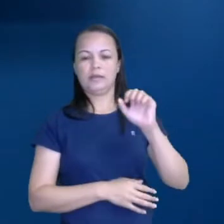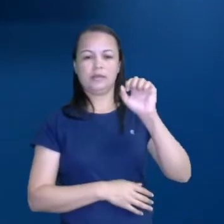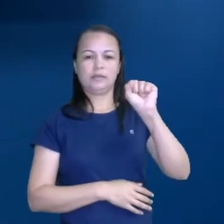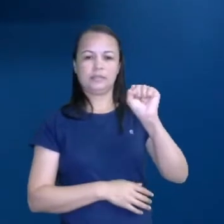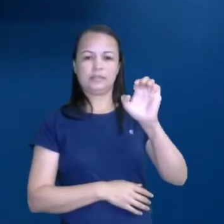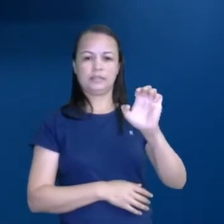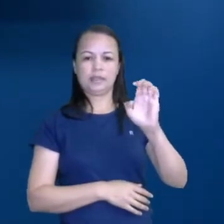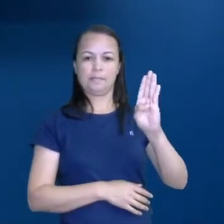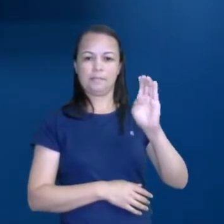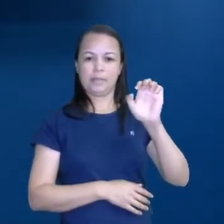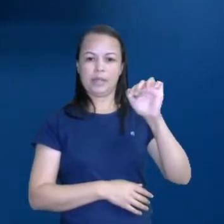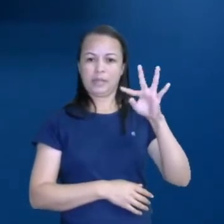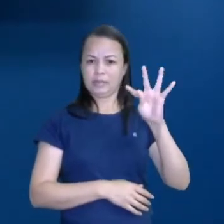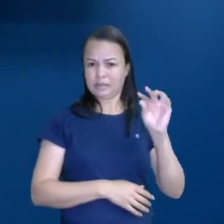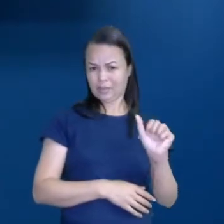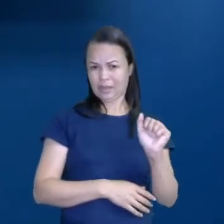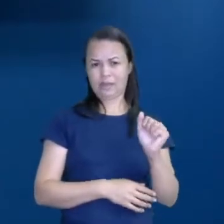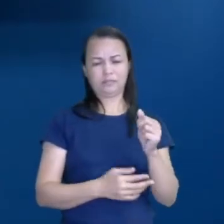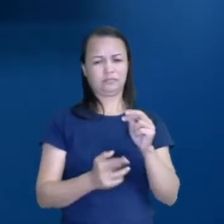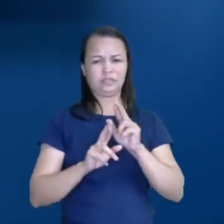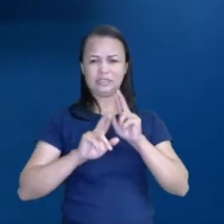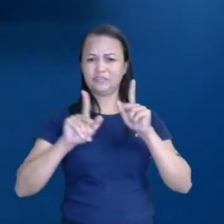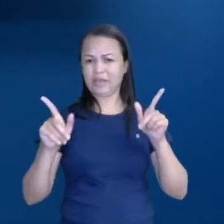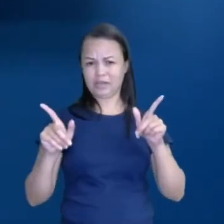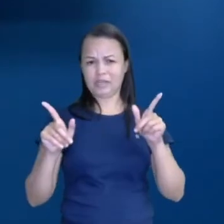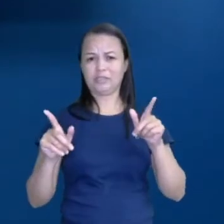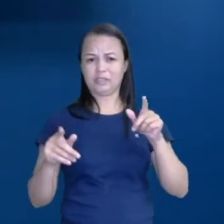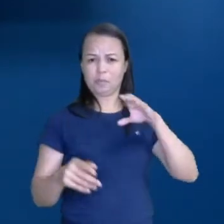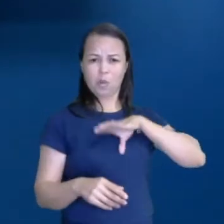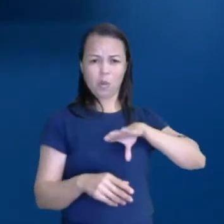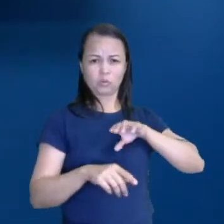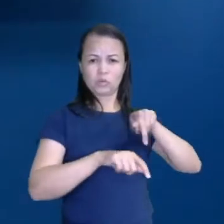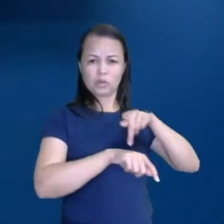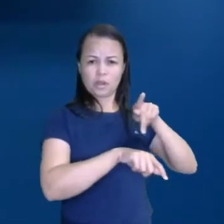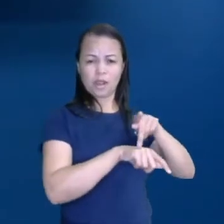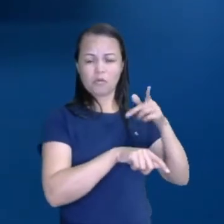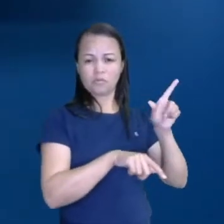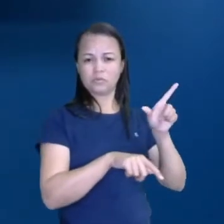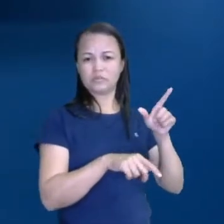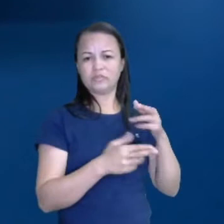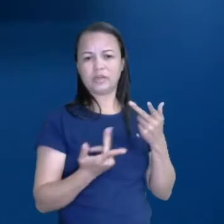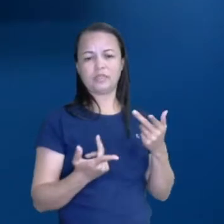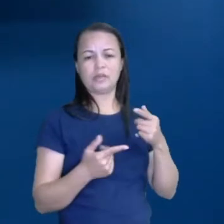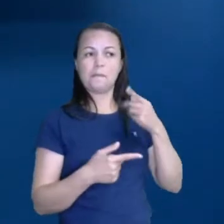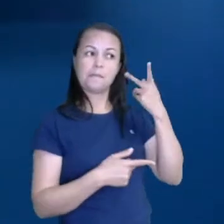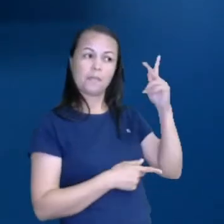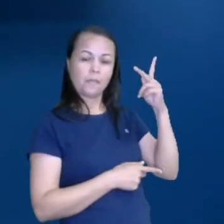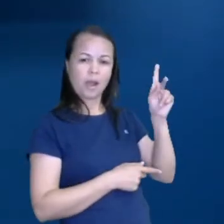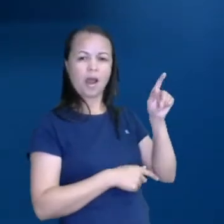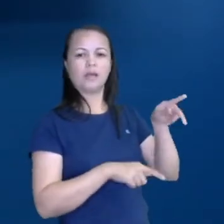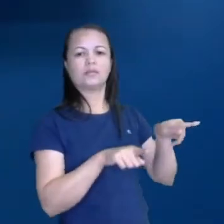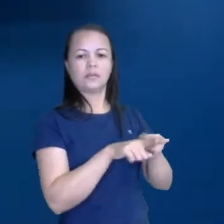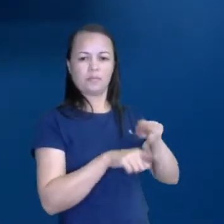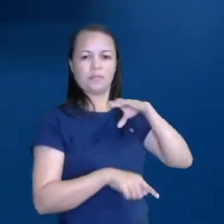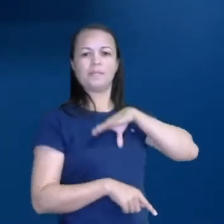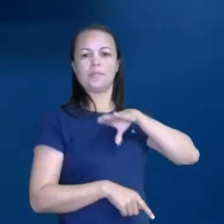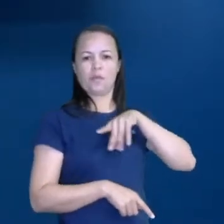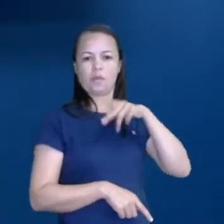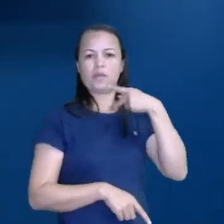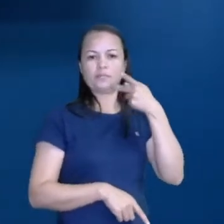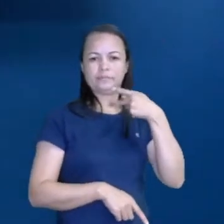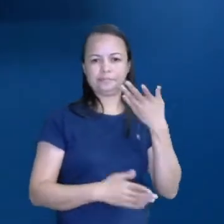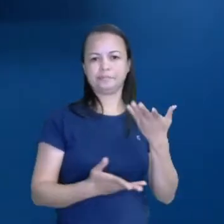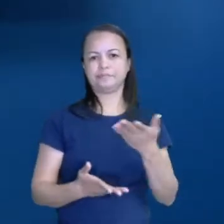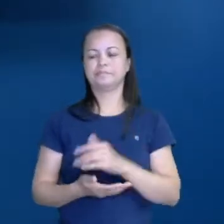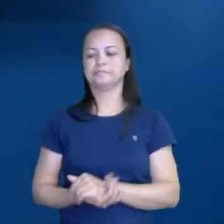significa isso aqui falado em Portugal? Vejam como é diferente, mas lá também se fala a língua portuguesa, certo?